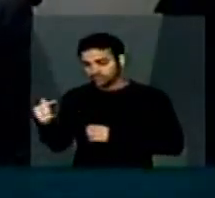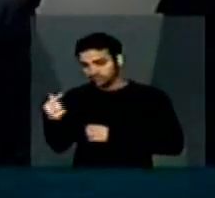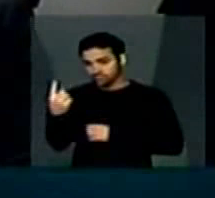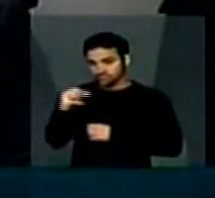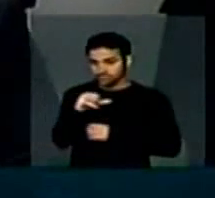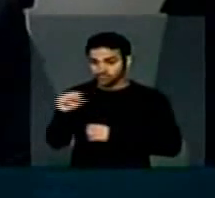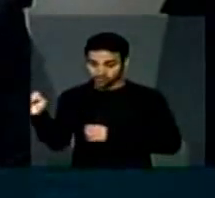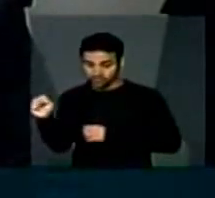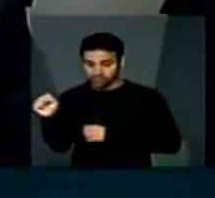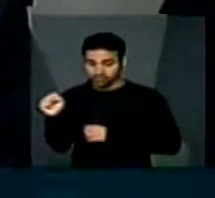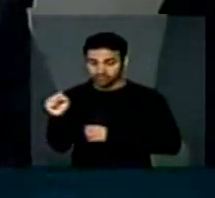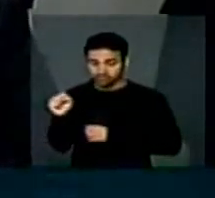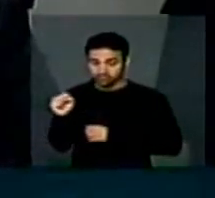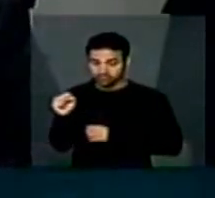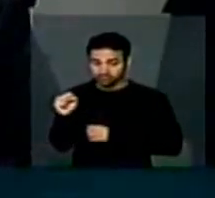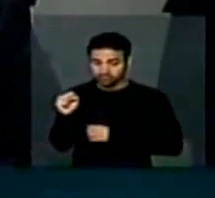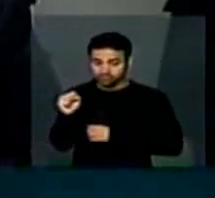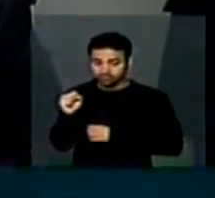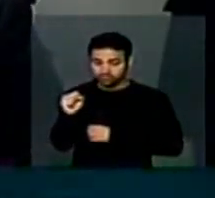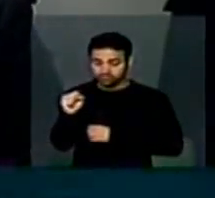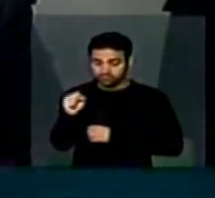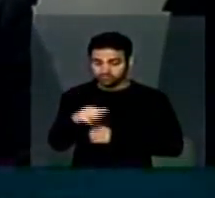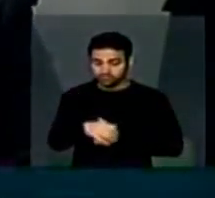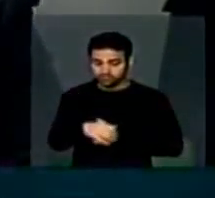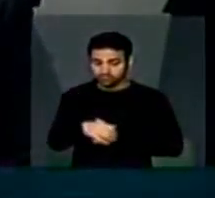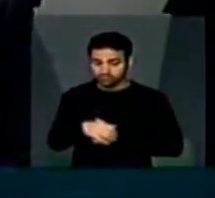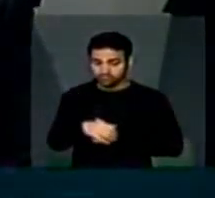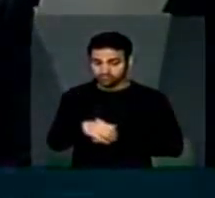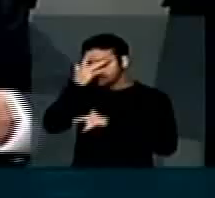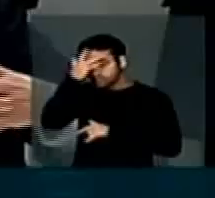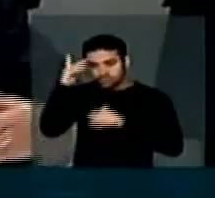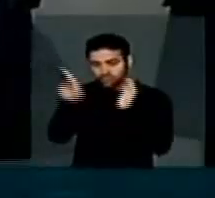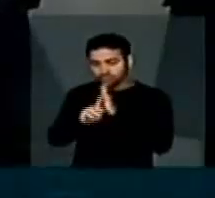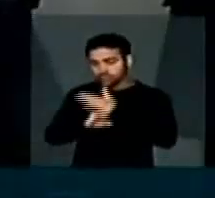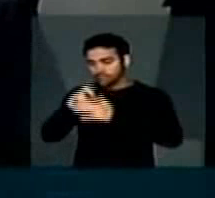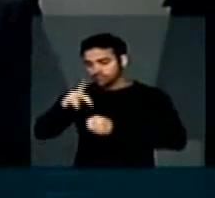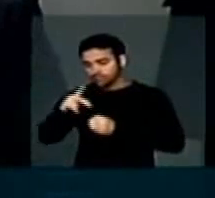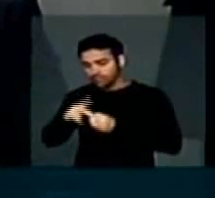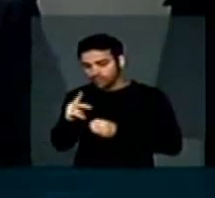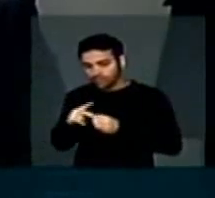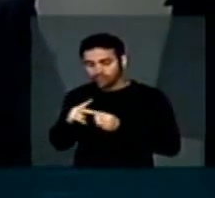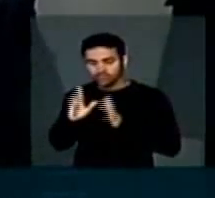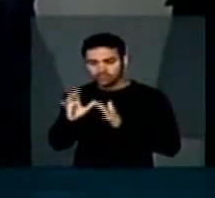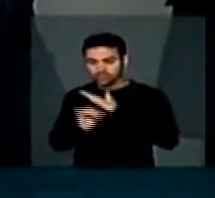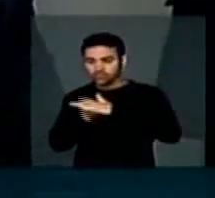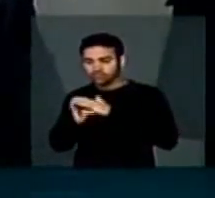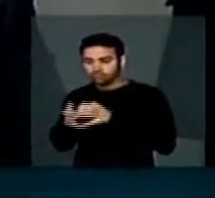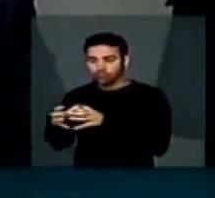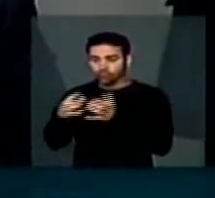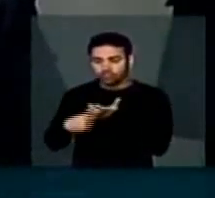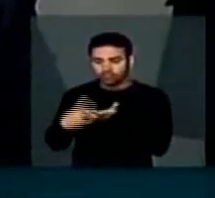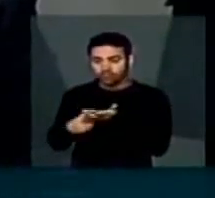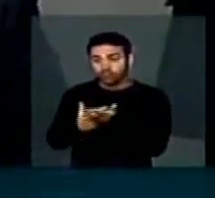98. Né? Foi uma iniciativa pessoal minha, de uma forma mais institucionalizada, foi